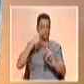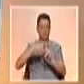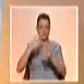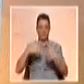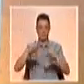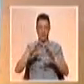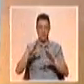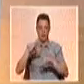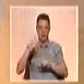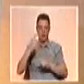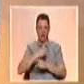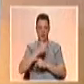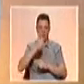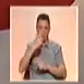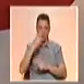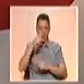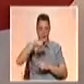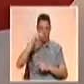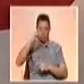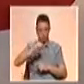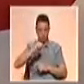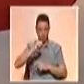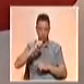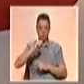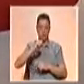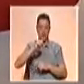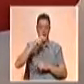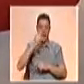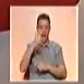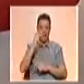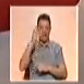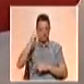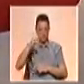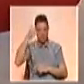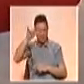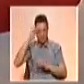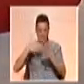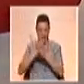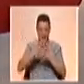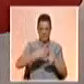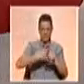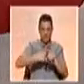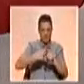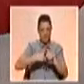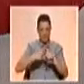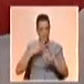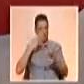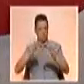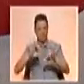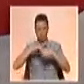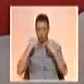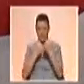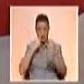até exemplos, por exemplo, em Buenos Aires, estão a dar incentivos aos cidadãos normais, à